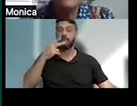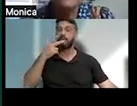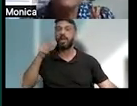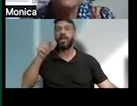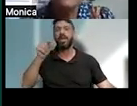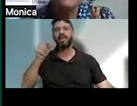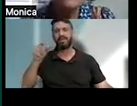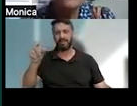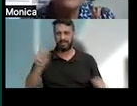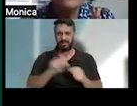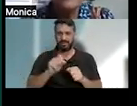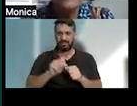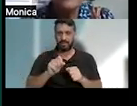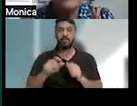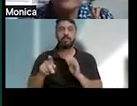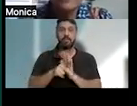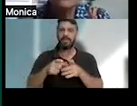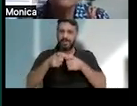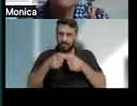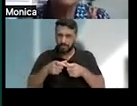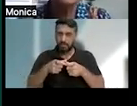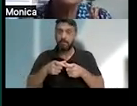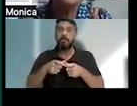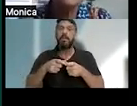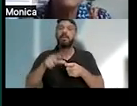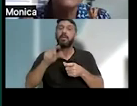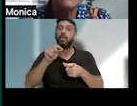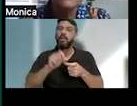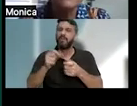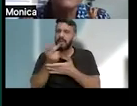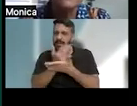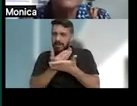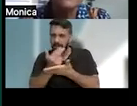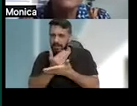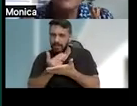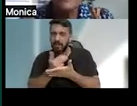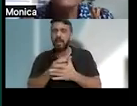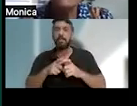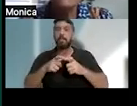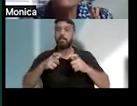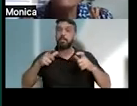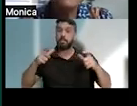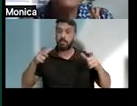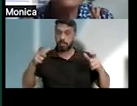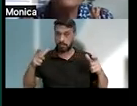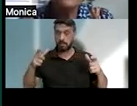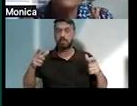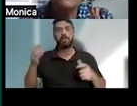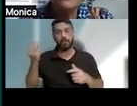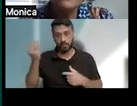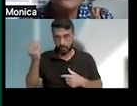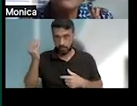em placas de Petri, fazem desenhos com essa bactéria e quando ela cresce, a gente coloca na